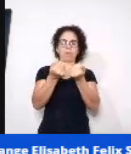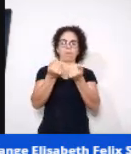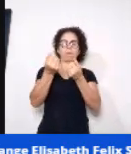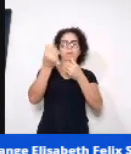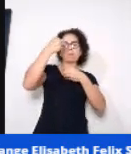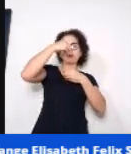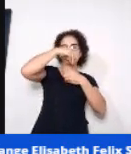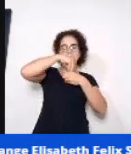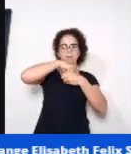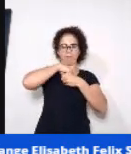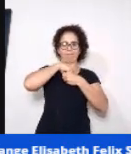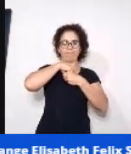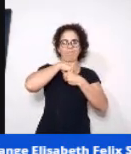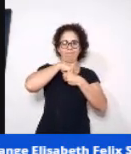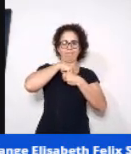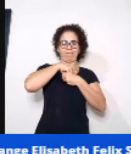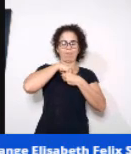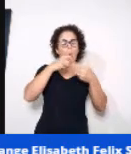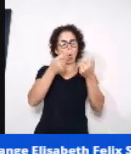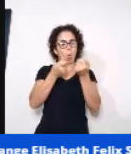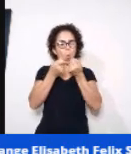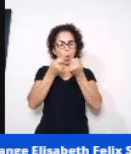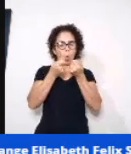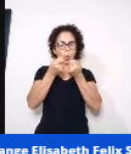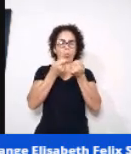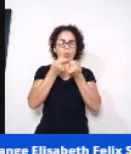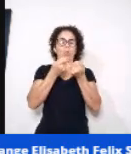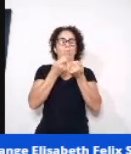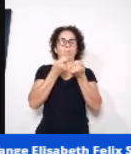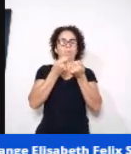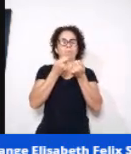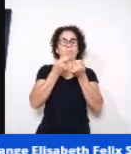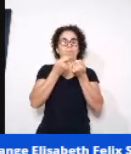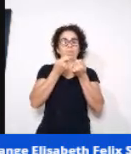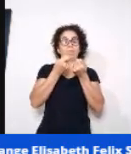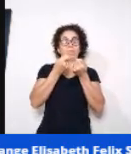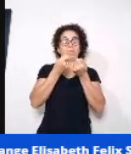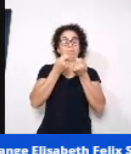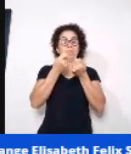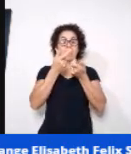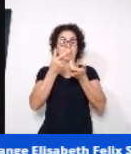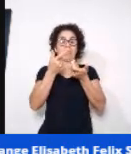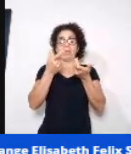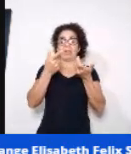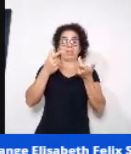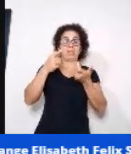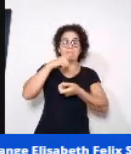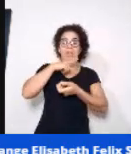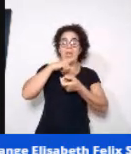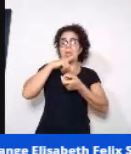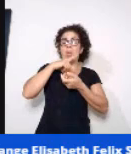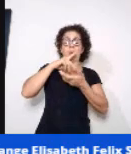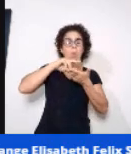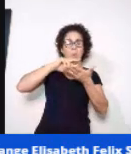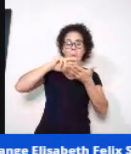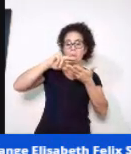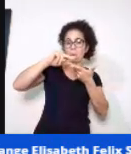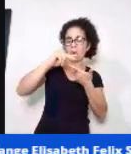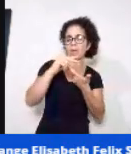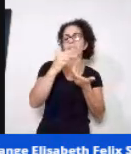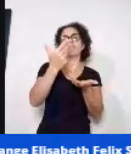interiorizar. Acho que eu não falei controlar. Por um lado, por um ponto, são coisas boas, como, por